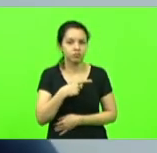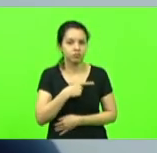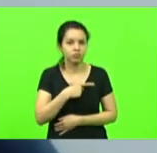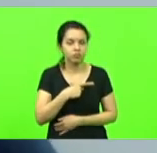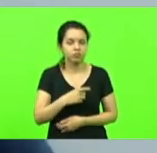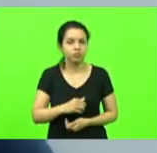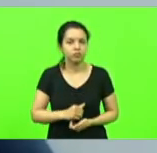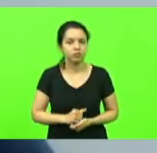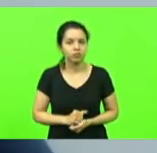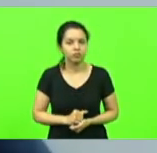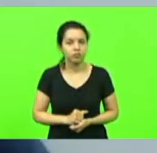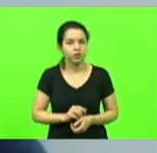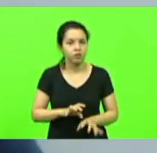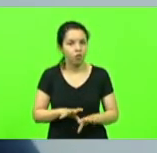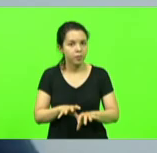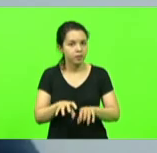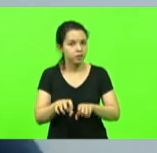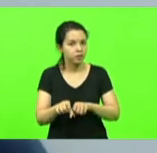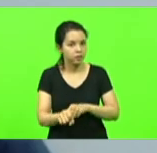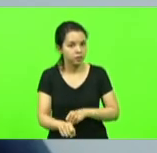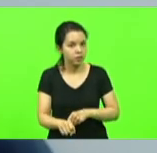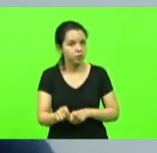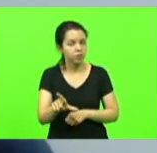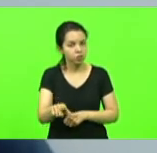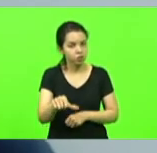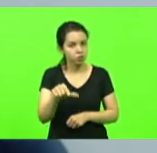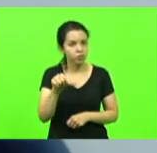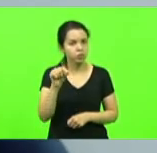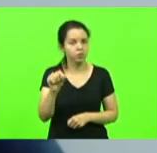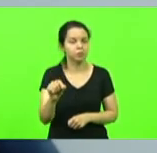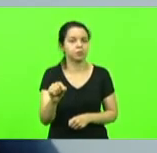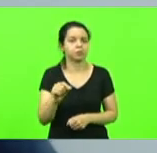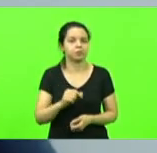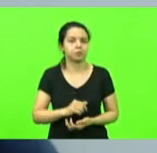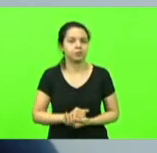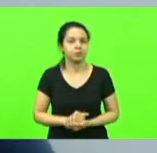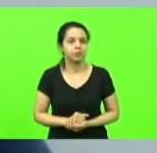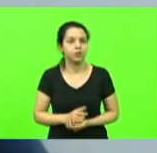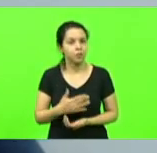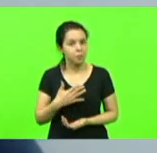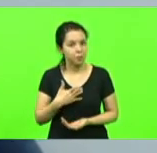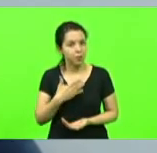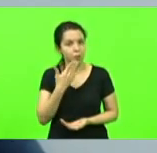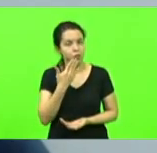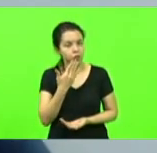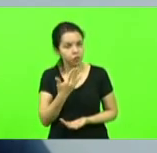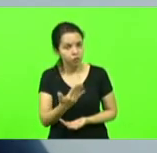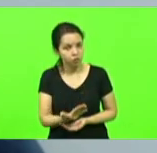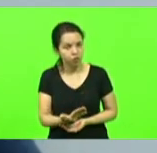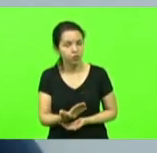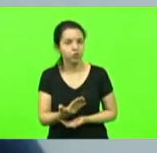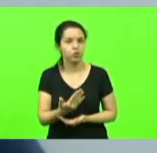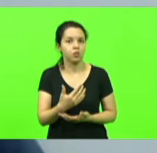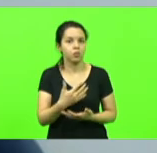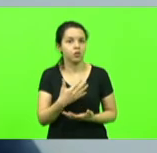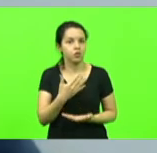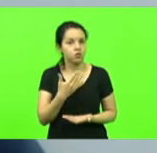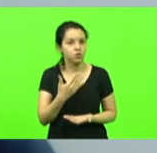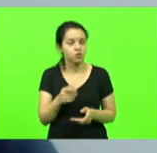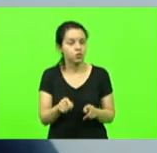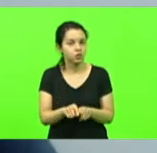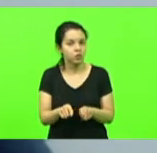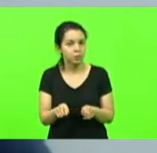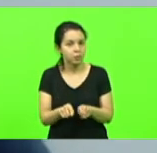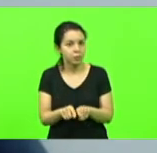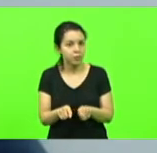da sua formação, né, a qual escolheu. Deixo aqui o meu pedido, né, e a minha solicitação de que a